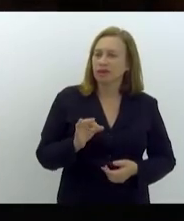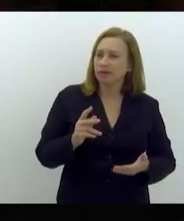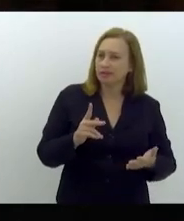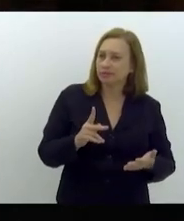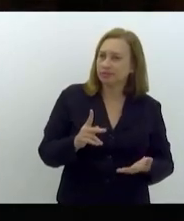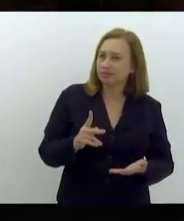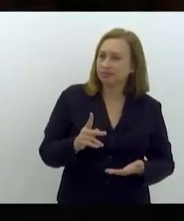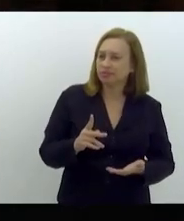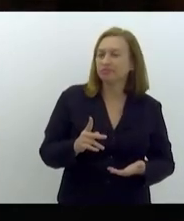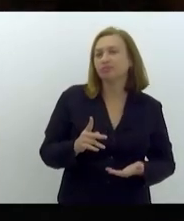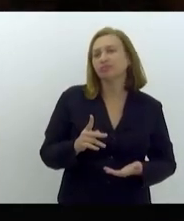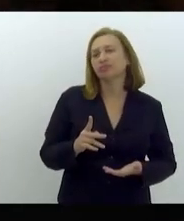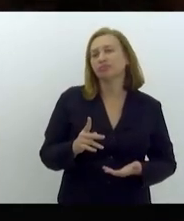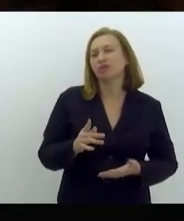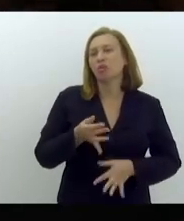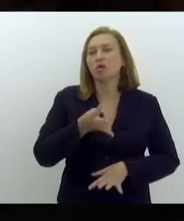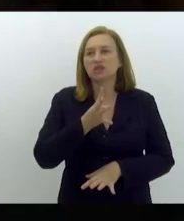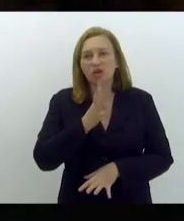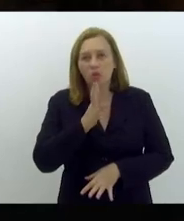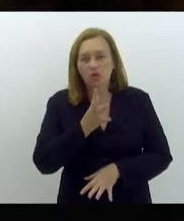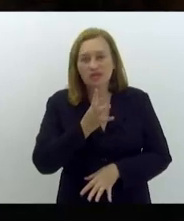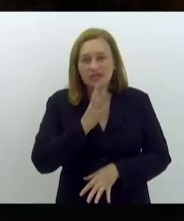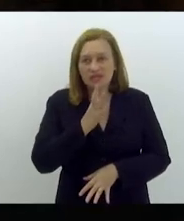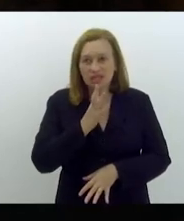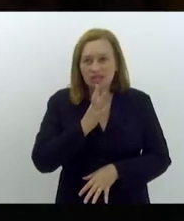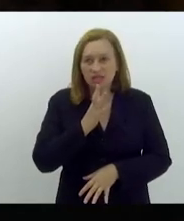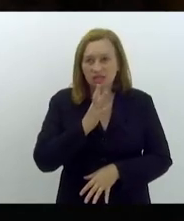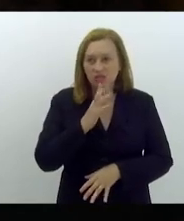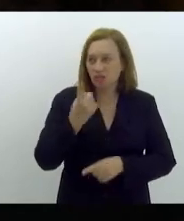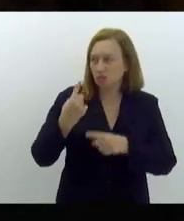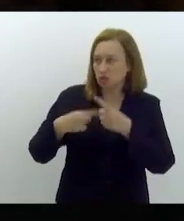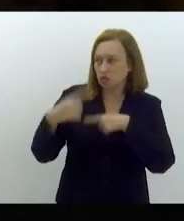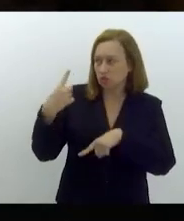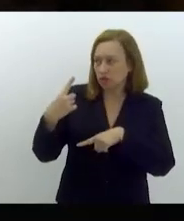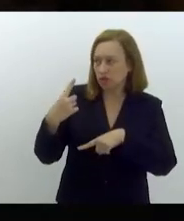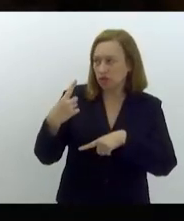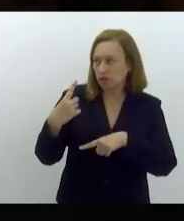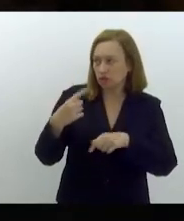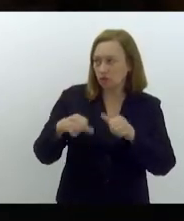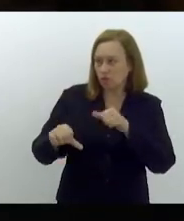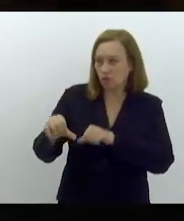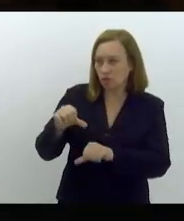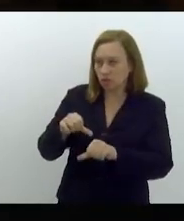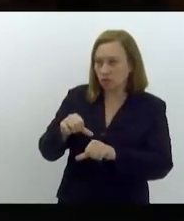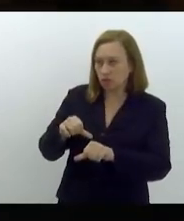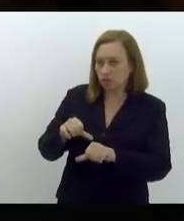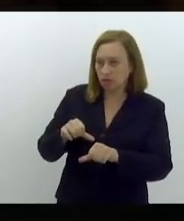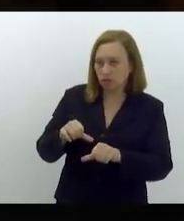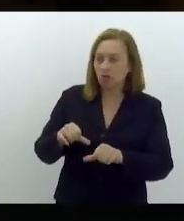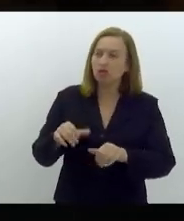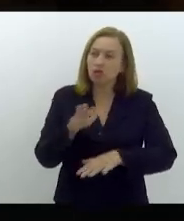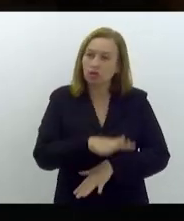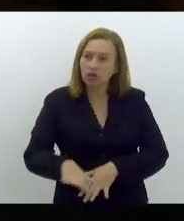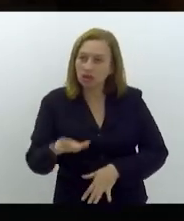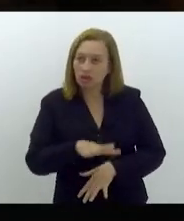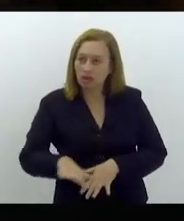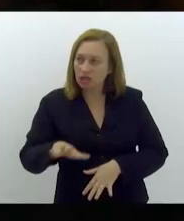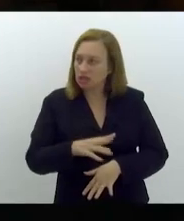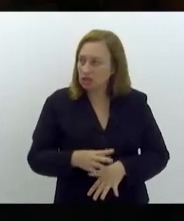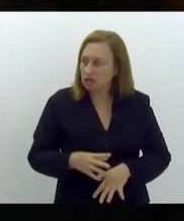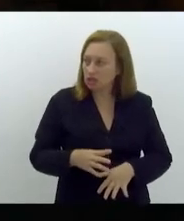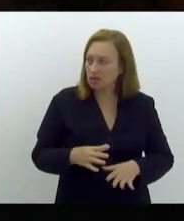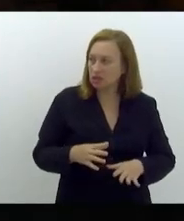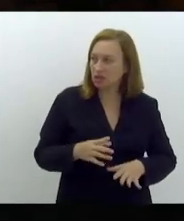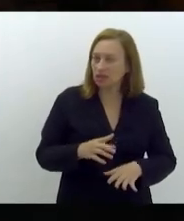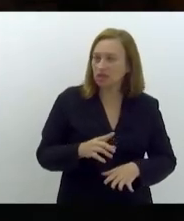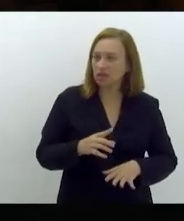possam ser reconhecidos como de sucesso pelo contrário são crianças fora da escola tem